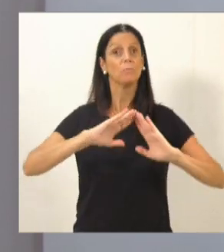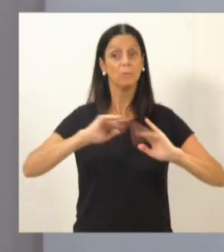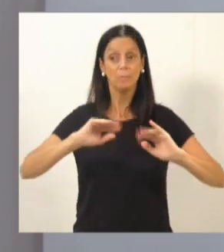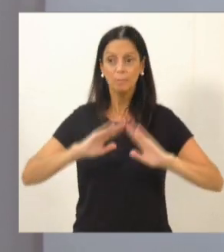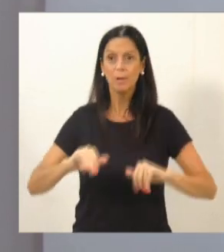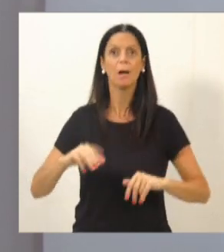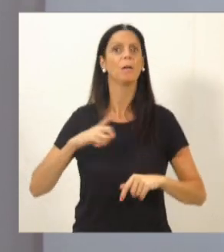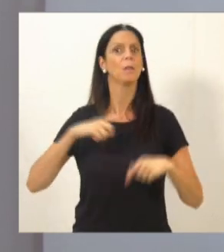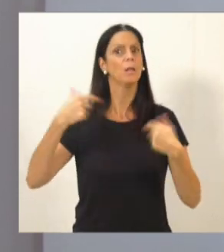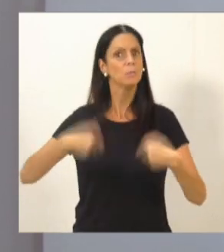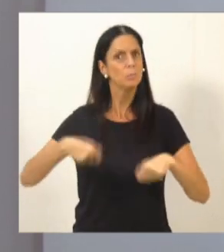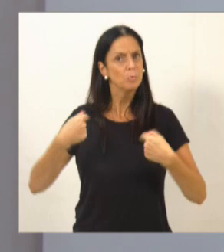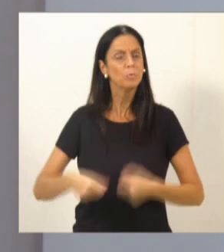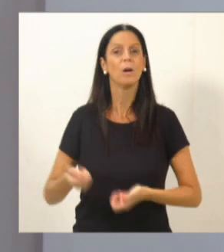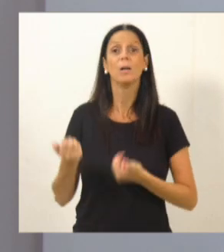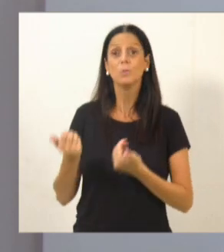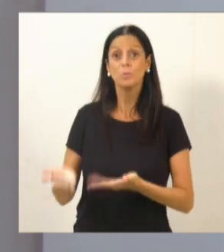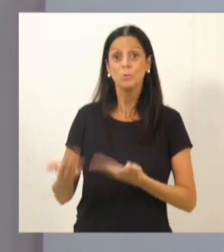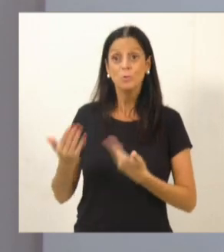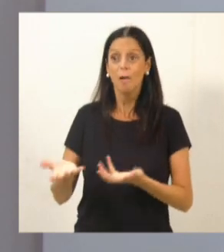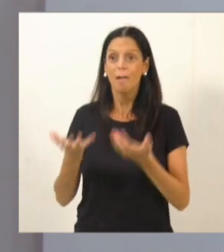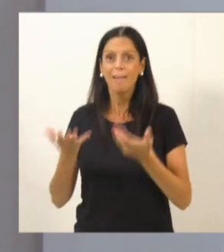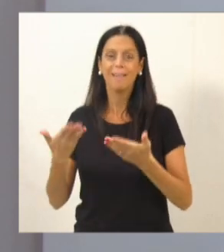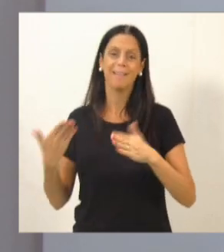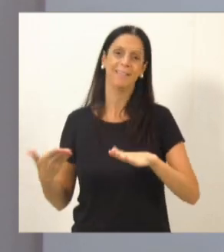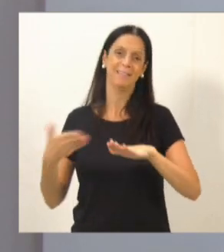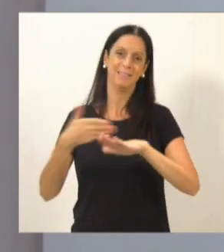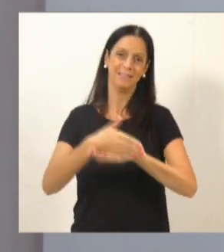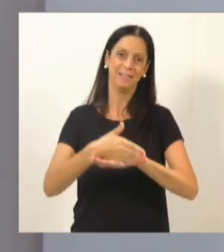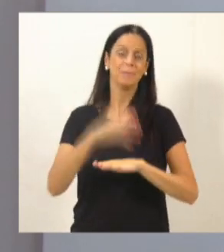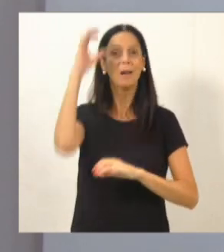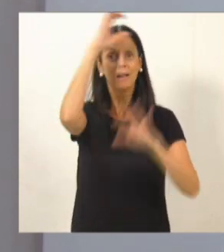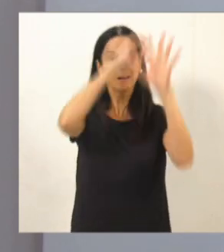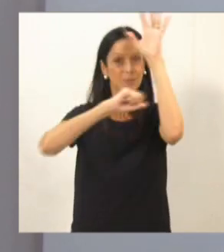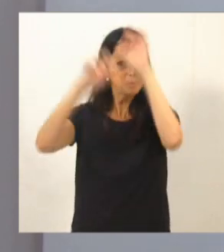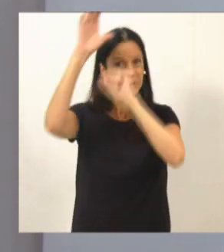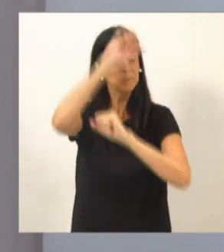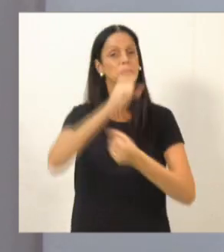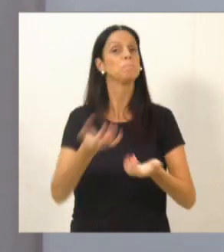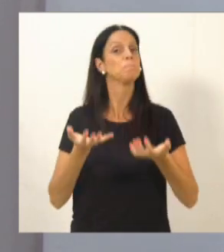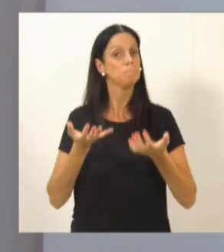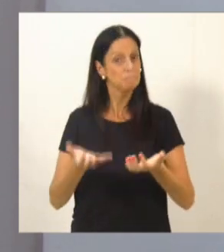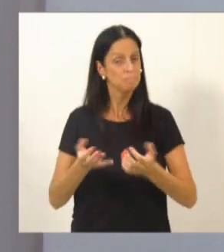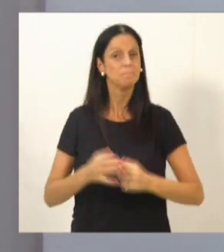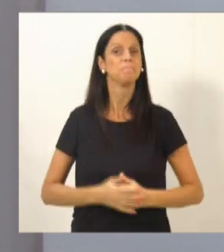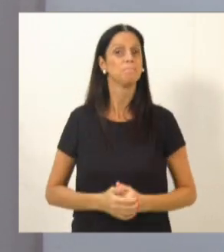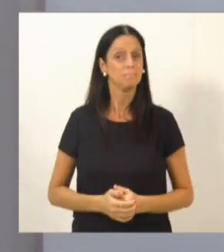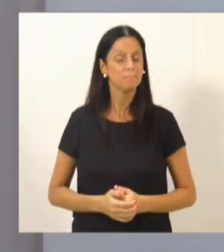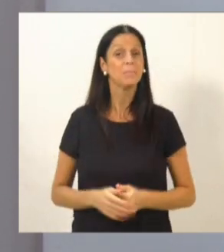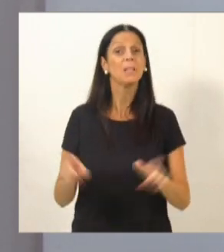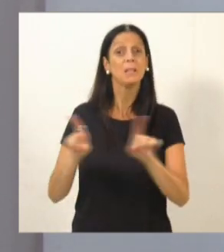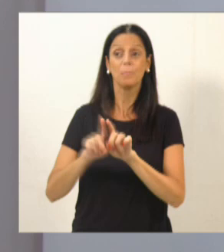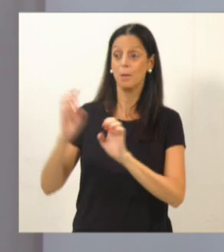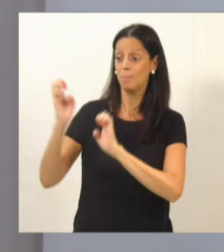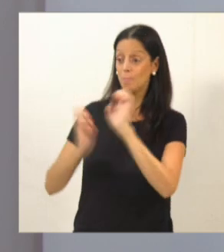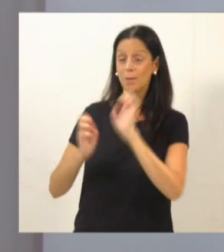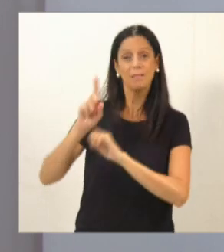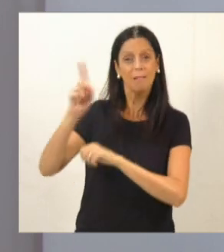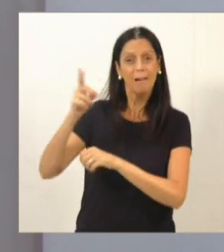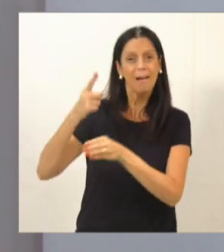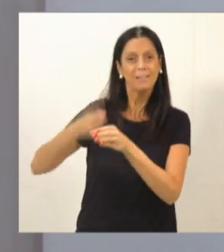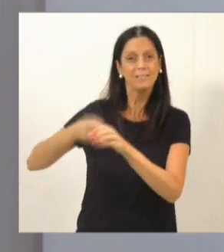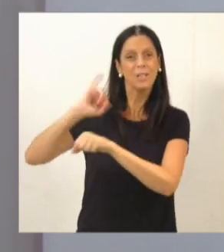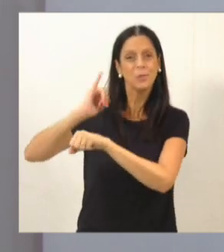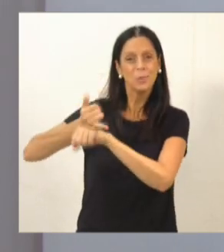de jovens para entrarem na aprendizagem. Nós temos empresas de Joinville, dos municípios